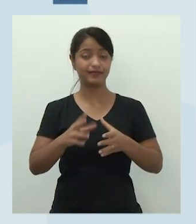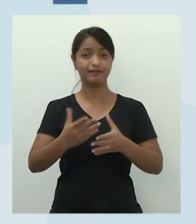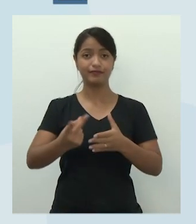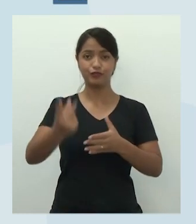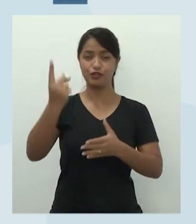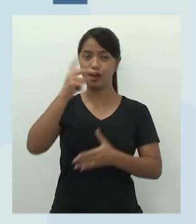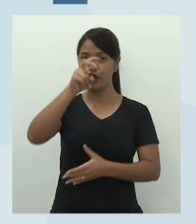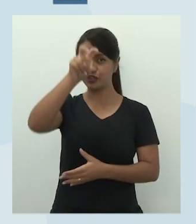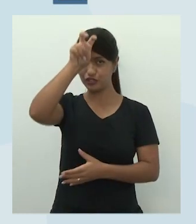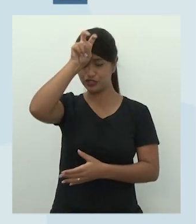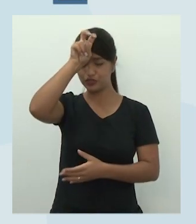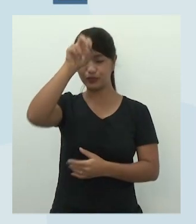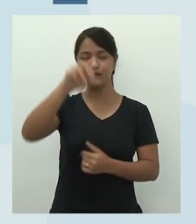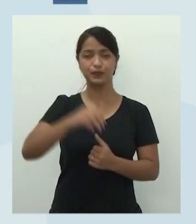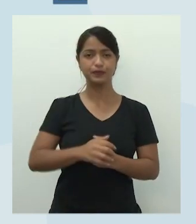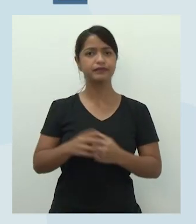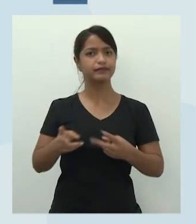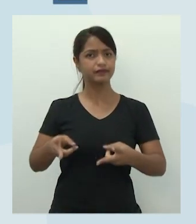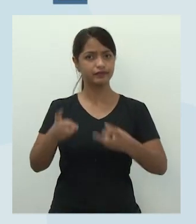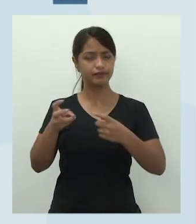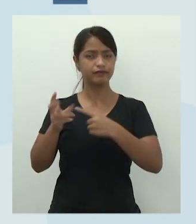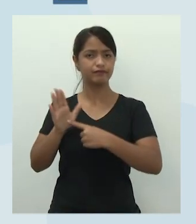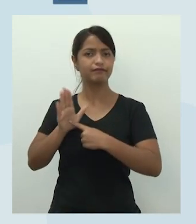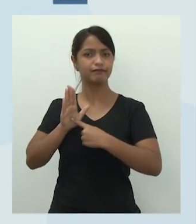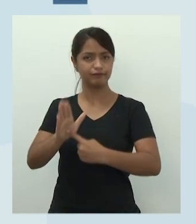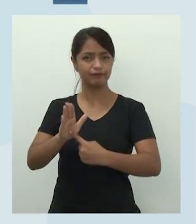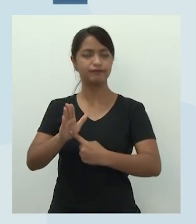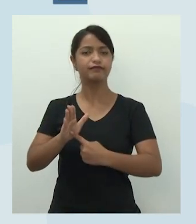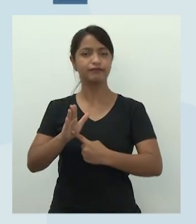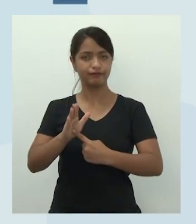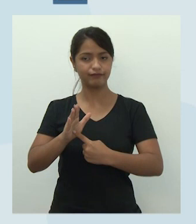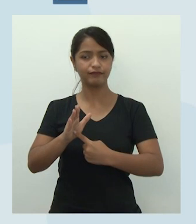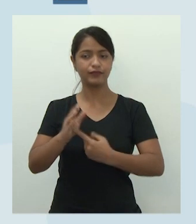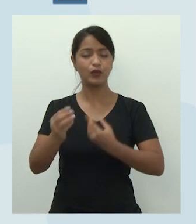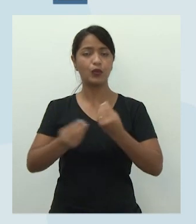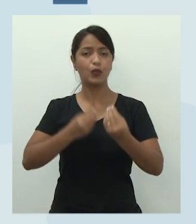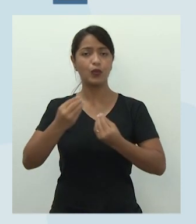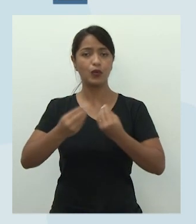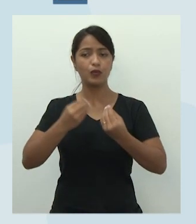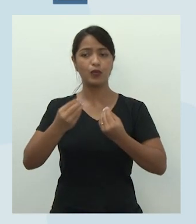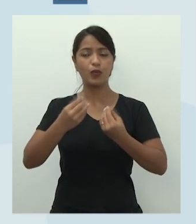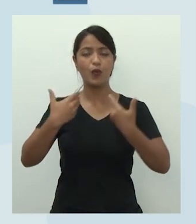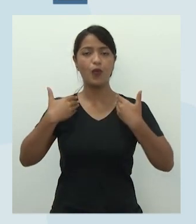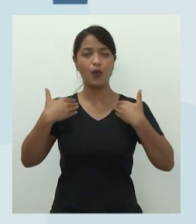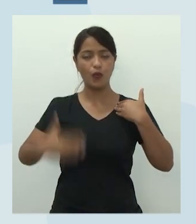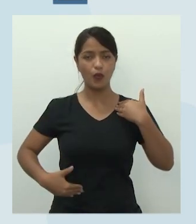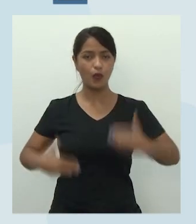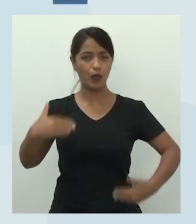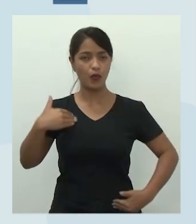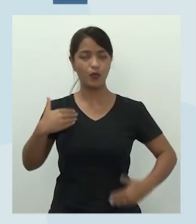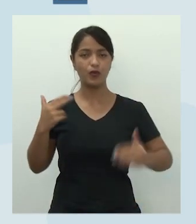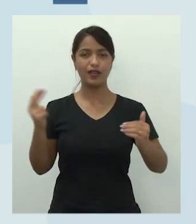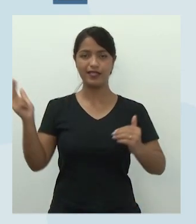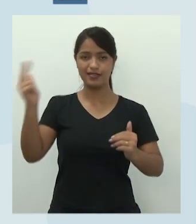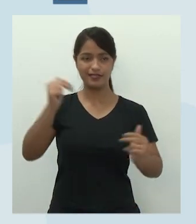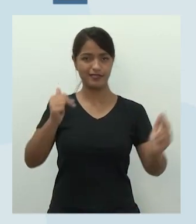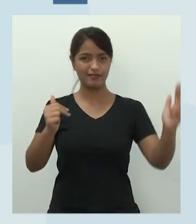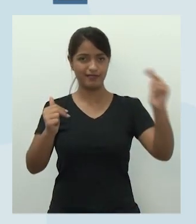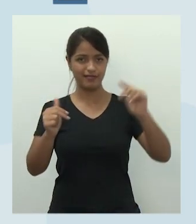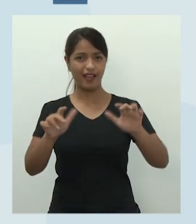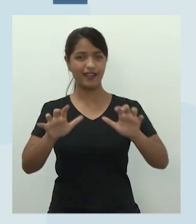consegue identificar que é o Egito Antigo por conta da posição dos corpos, dos personagens aí, né? Que eles usavam o princípio